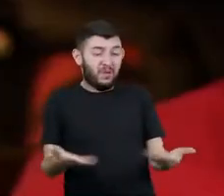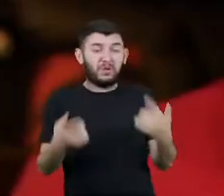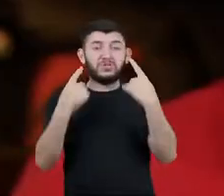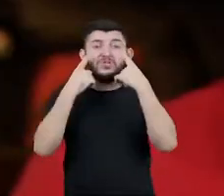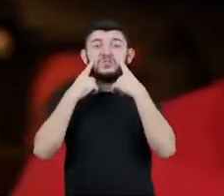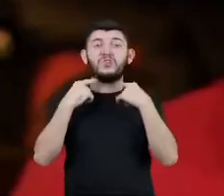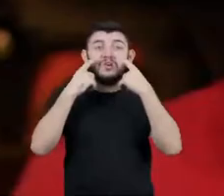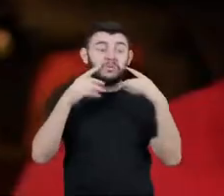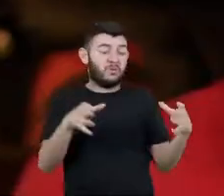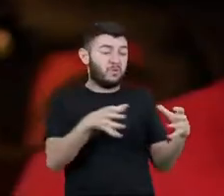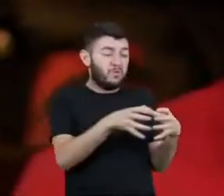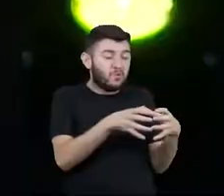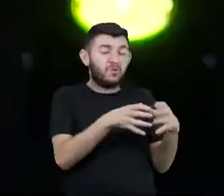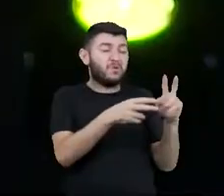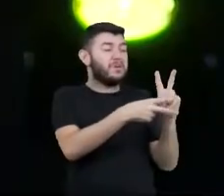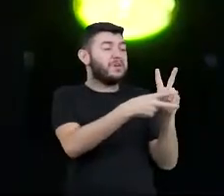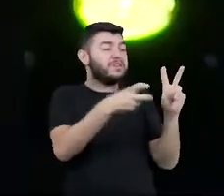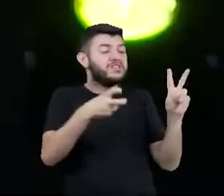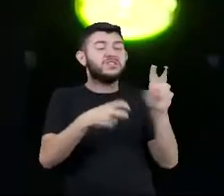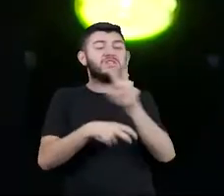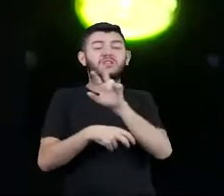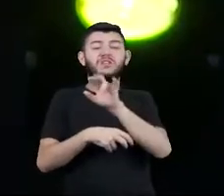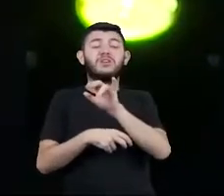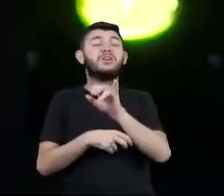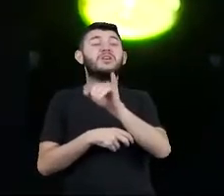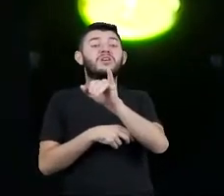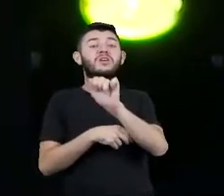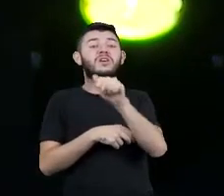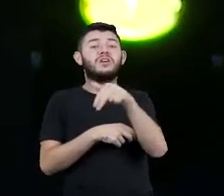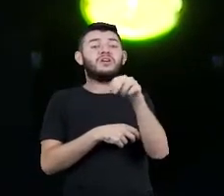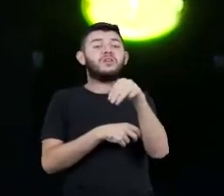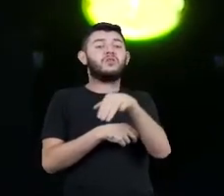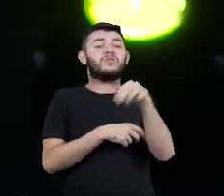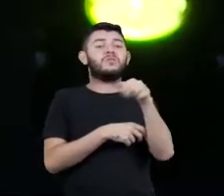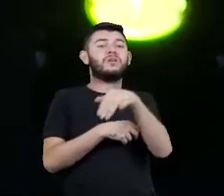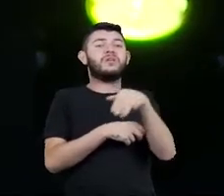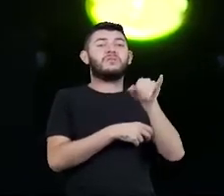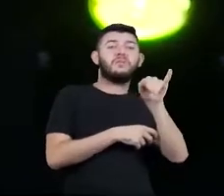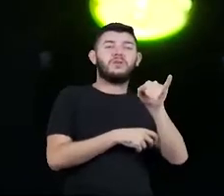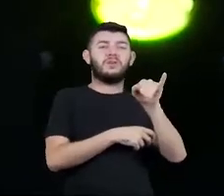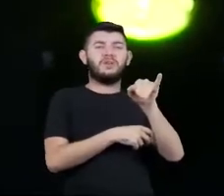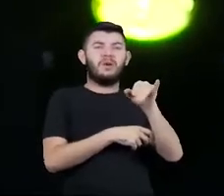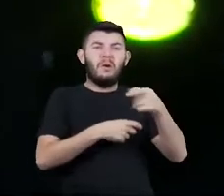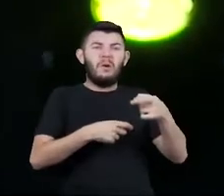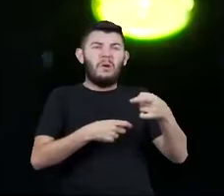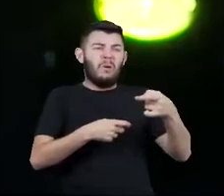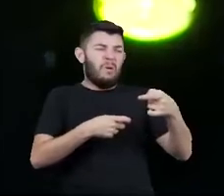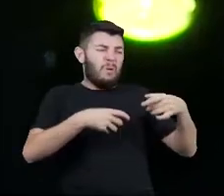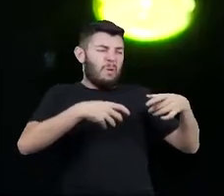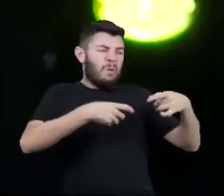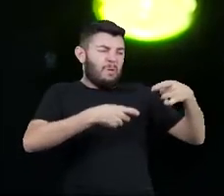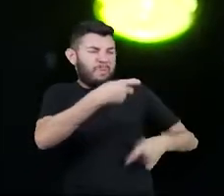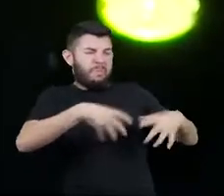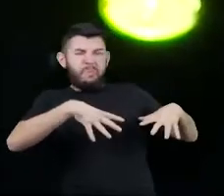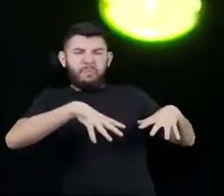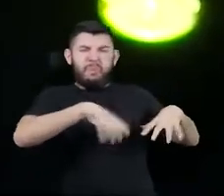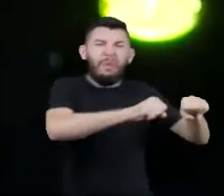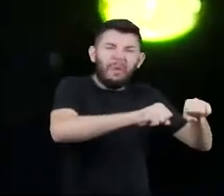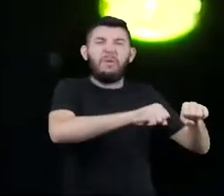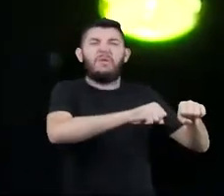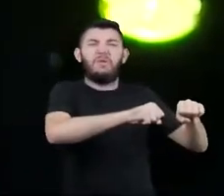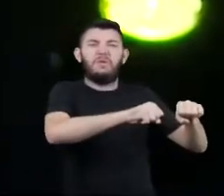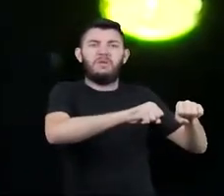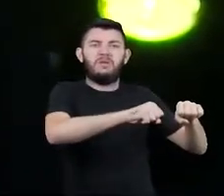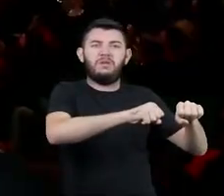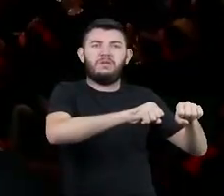A Amazônia está vivendo uma guerra invisível que o Brasil não conhece. E nem o